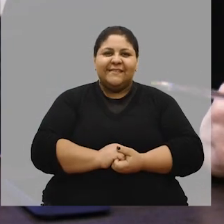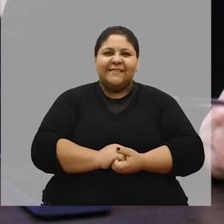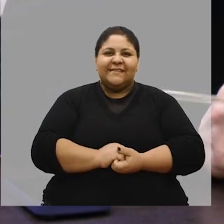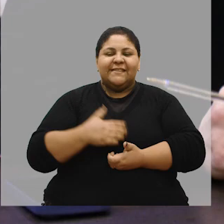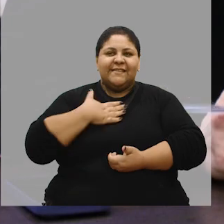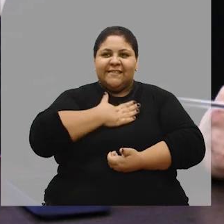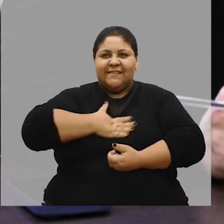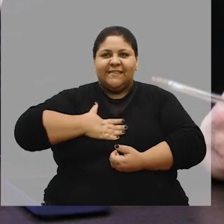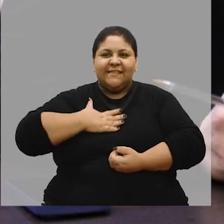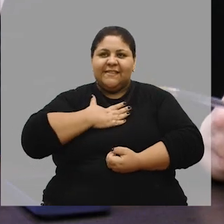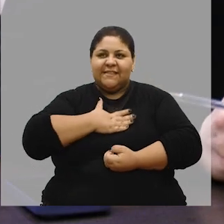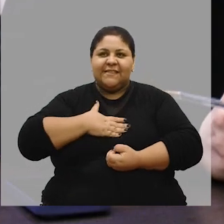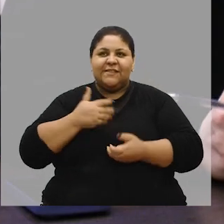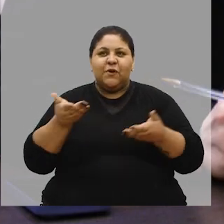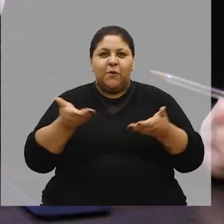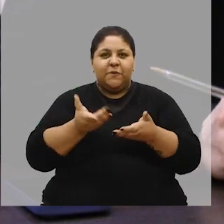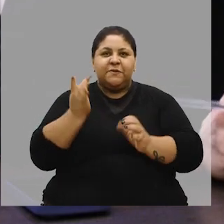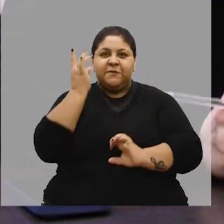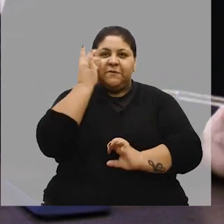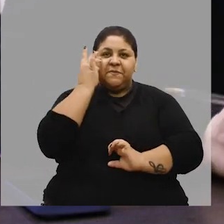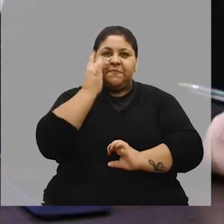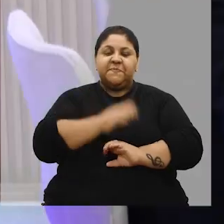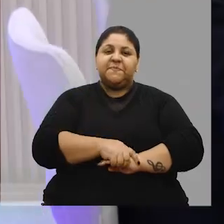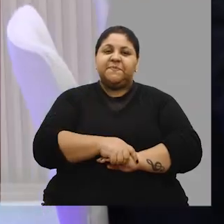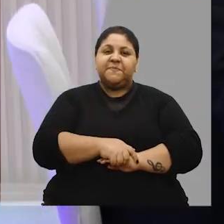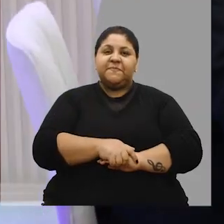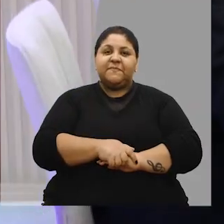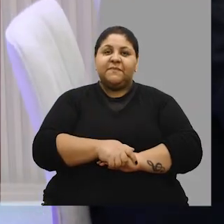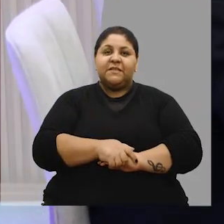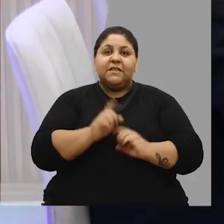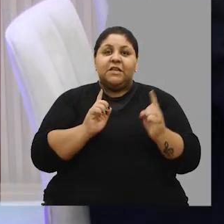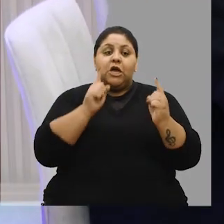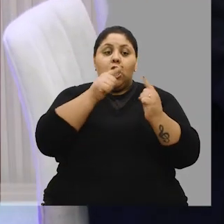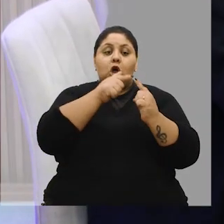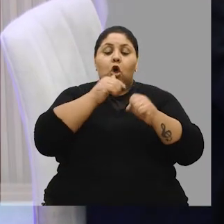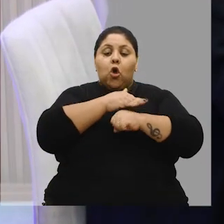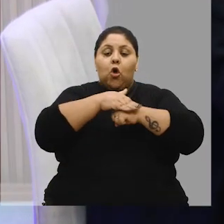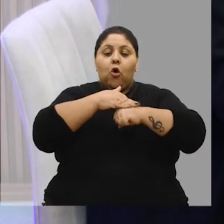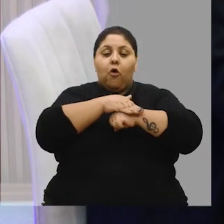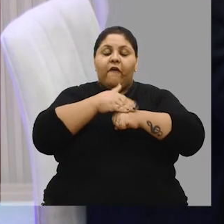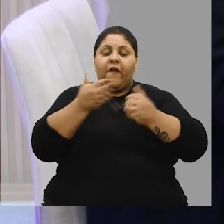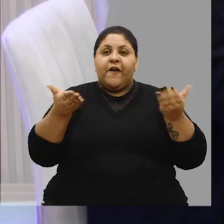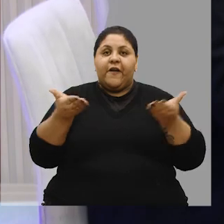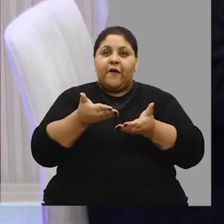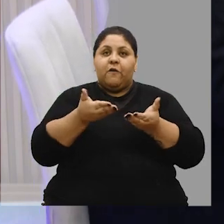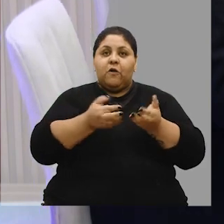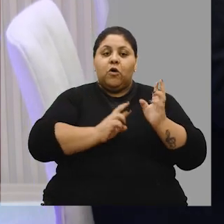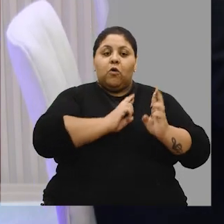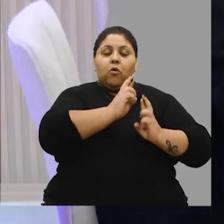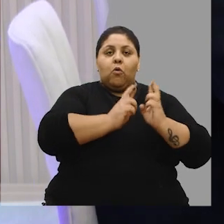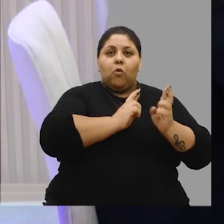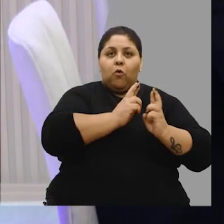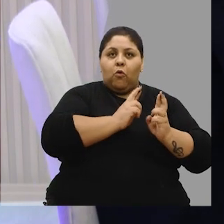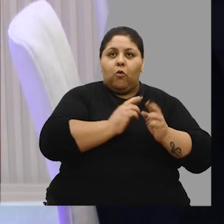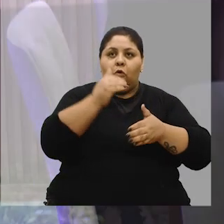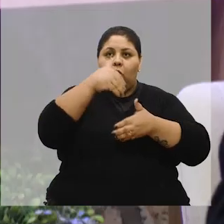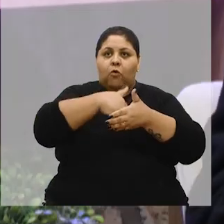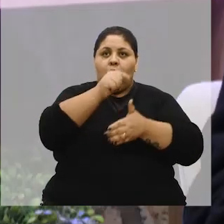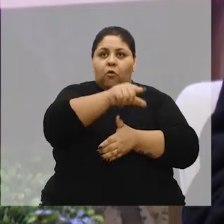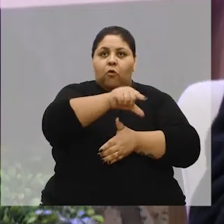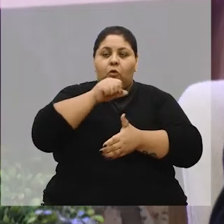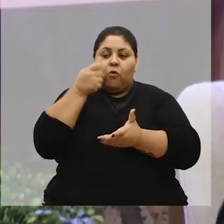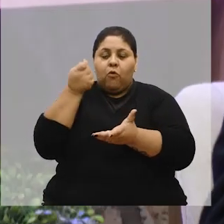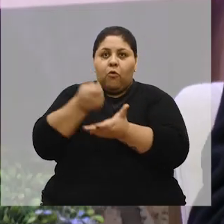Uma satisfação enorme estar aqui. Então essa é a ideia, que a gente converse um pouquinho hoje sobre essa relação entre o voto facultativo e o